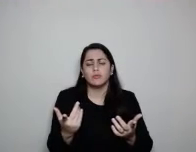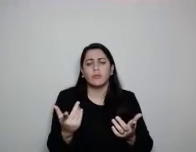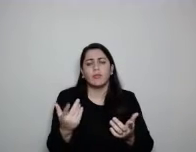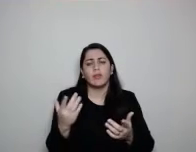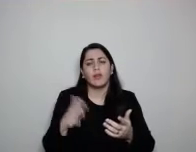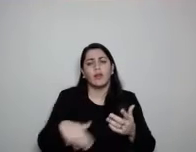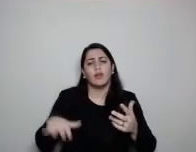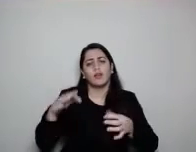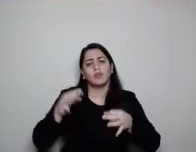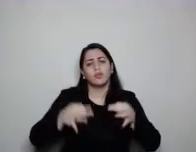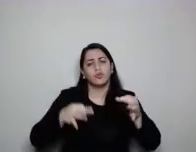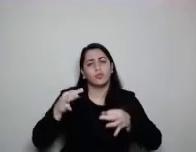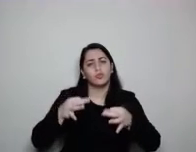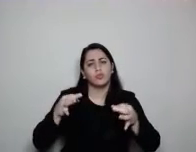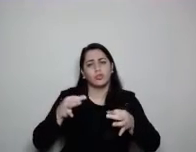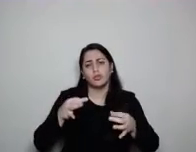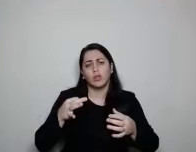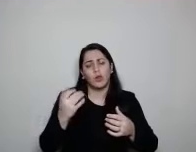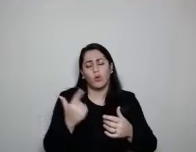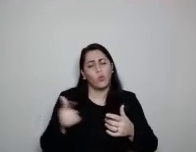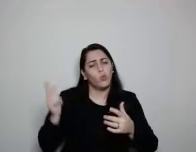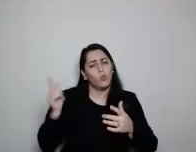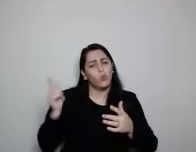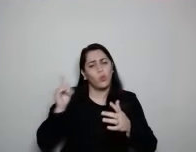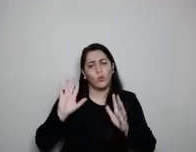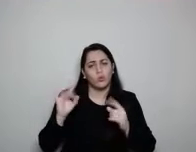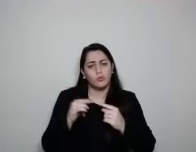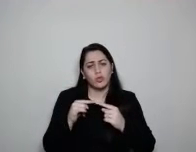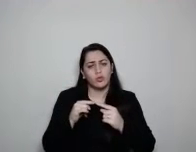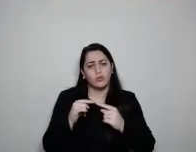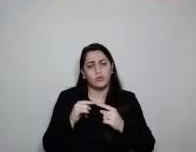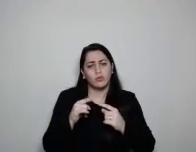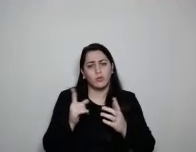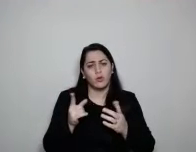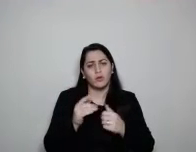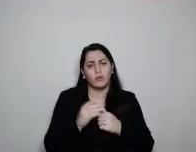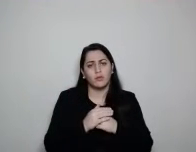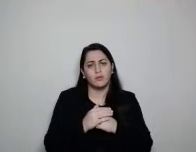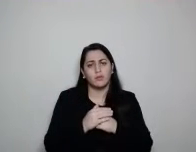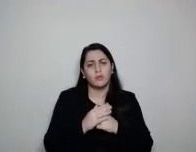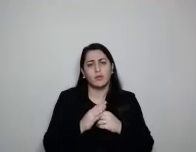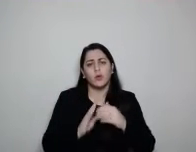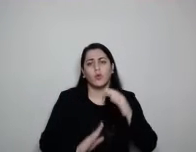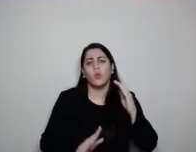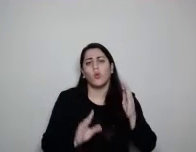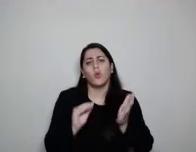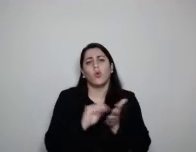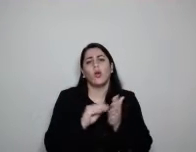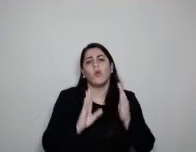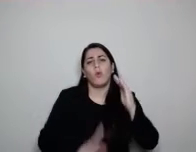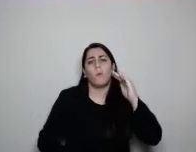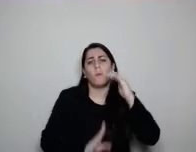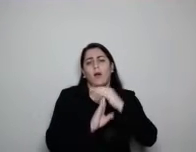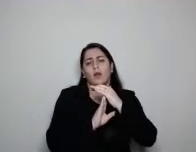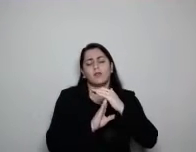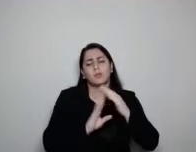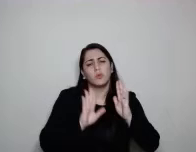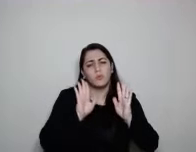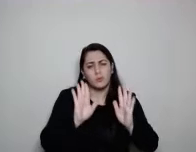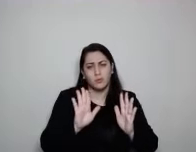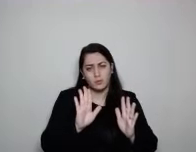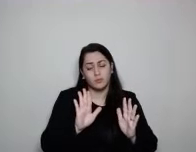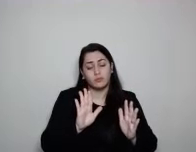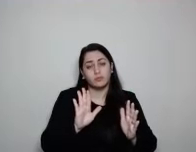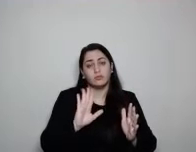de recomendar ou de estabelecer um máximo, mas sim a sentença tem que ser líquida. Está no Código de